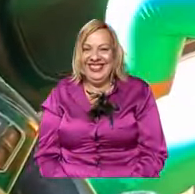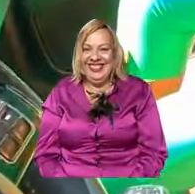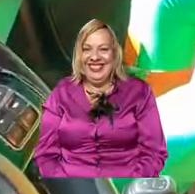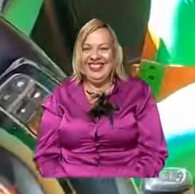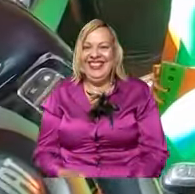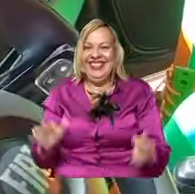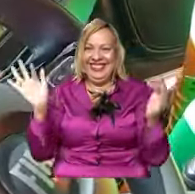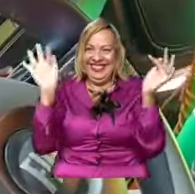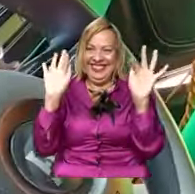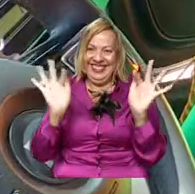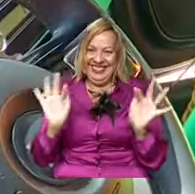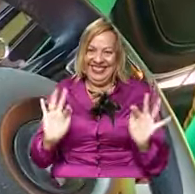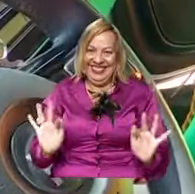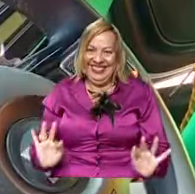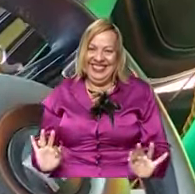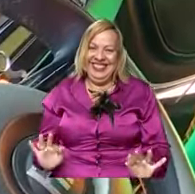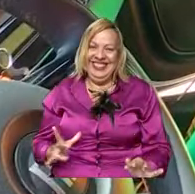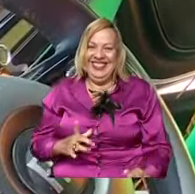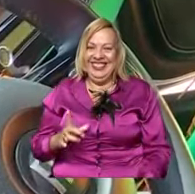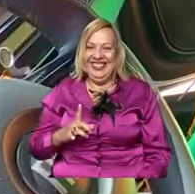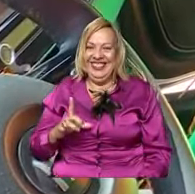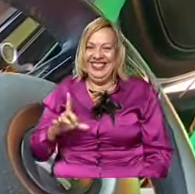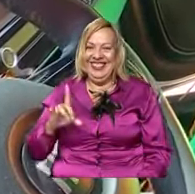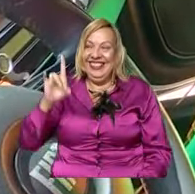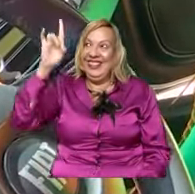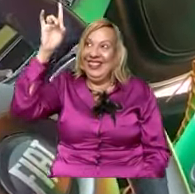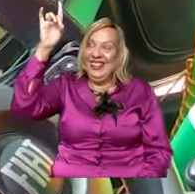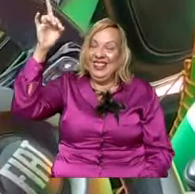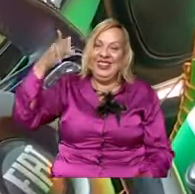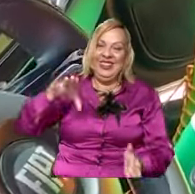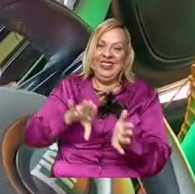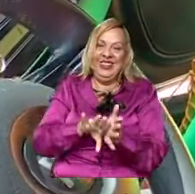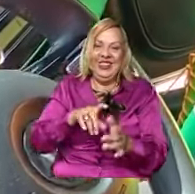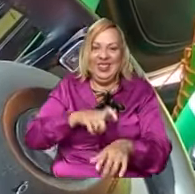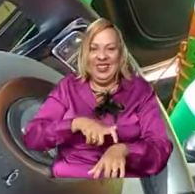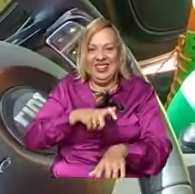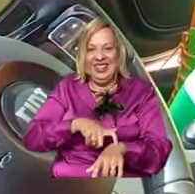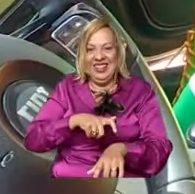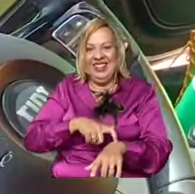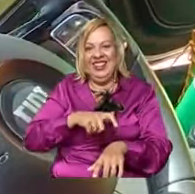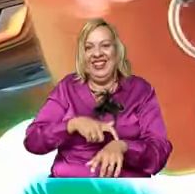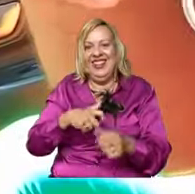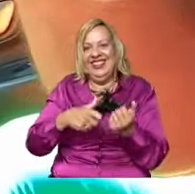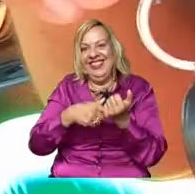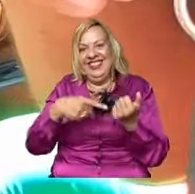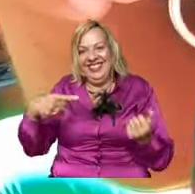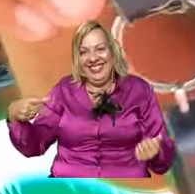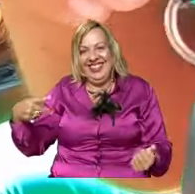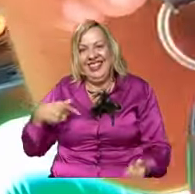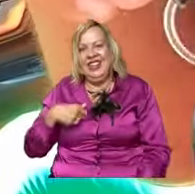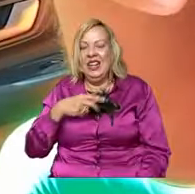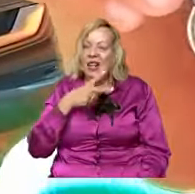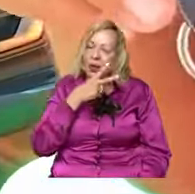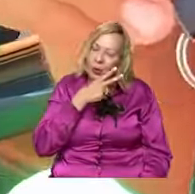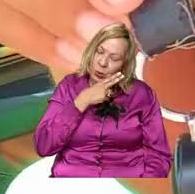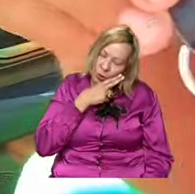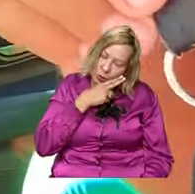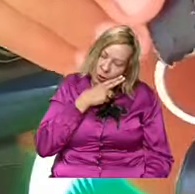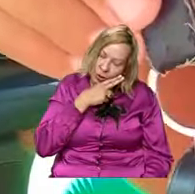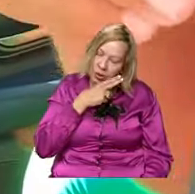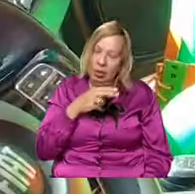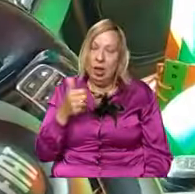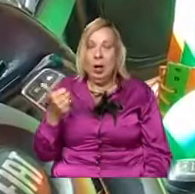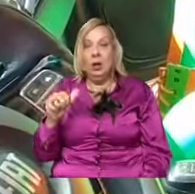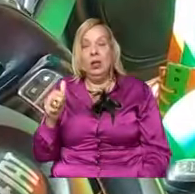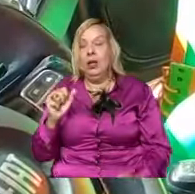Muito feliz, feliz. Graças a Deus chegou em boa hora. Fui contemplado pelo CajuCap. Eu estava dormindo, 11 horas eu me